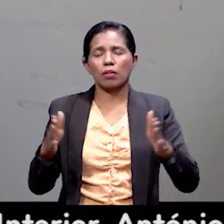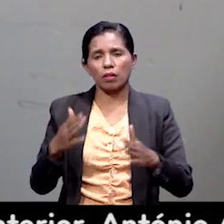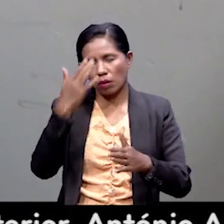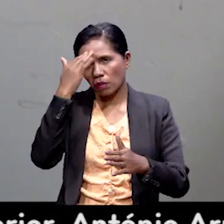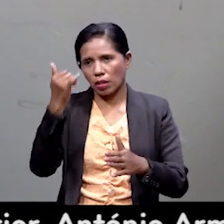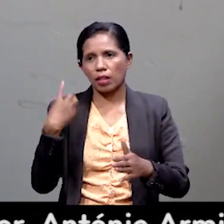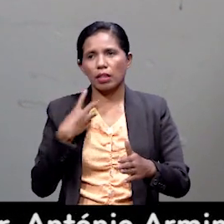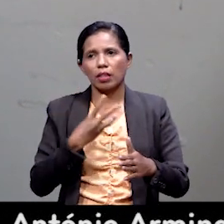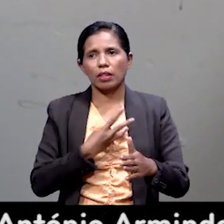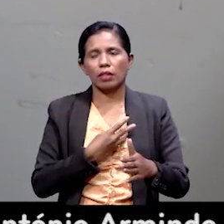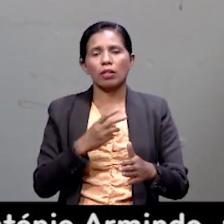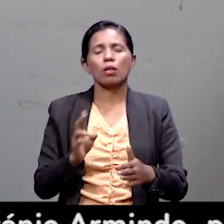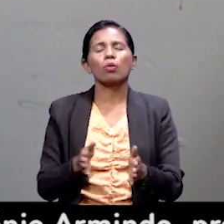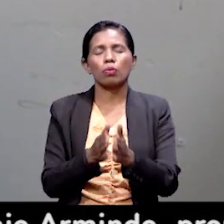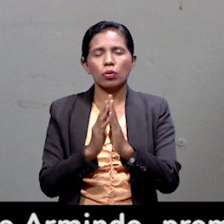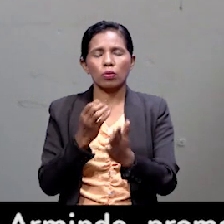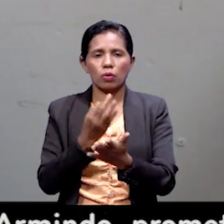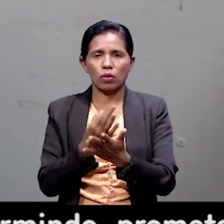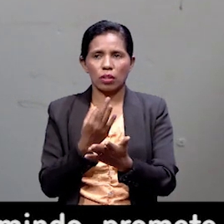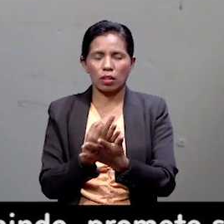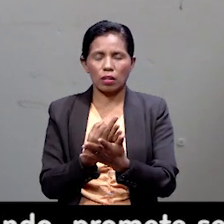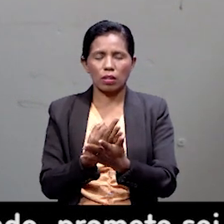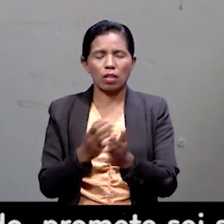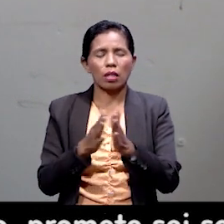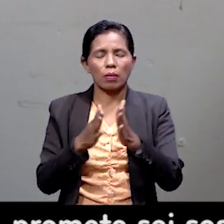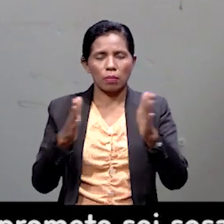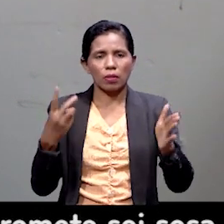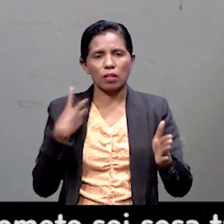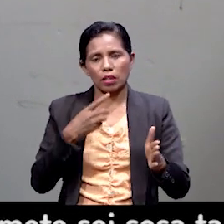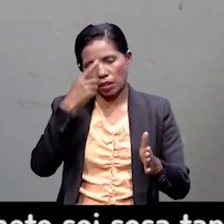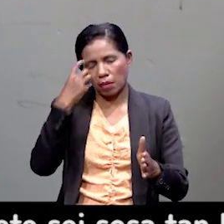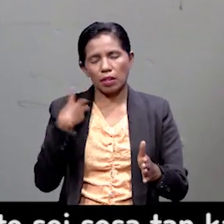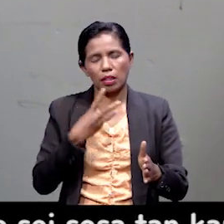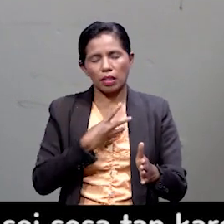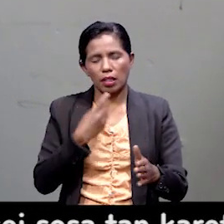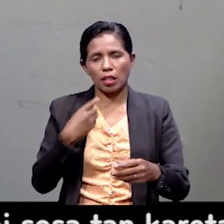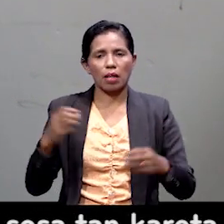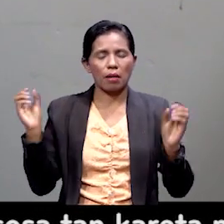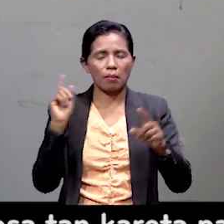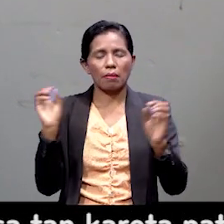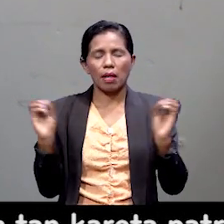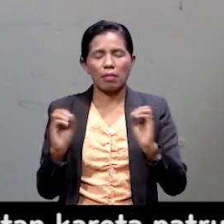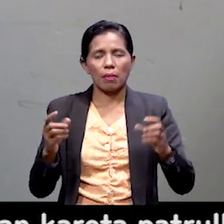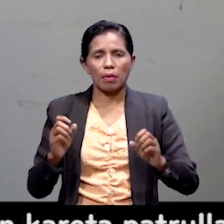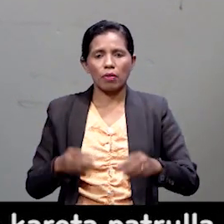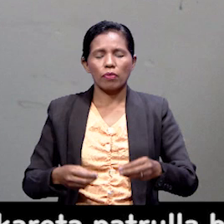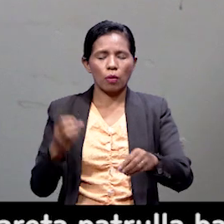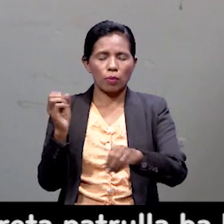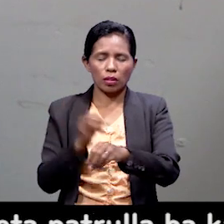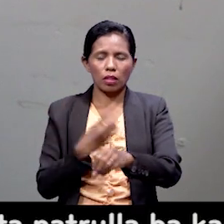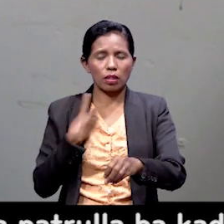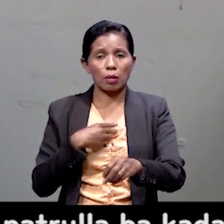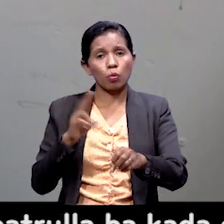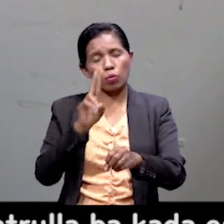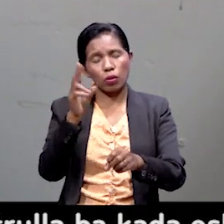geral do estado e o montante nem bebo tamba ita res situação la situação la ver foi ita oportunidade para ita belhar a execução a união ita tem